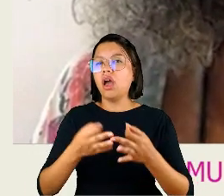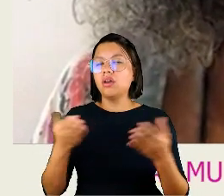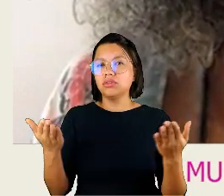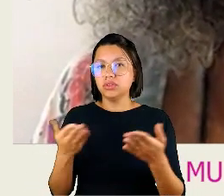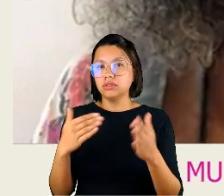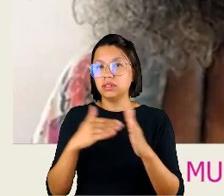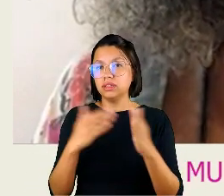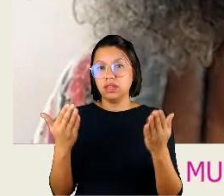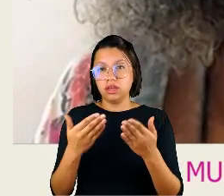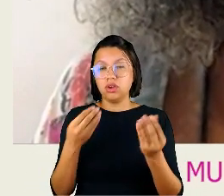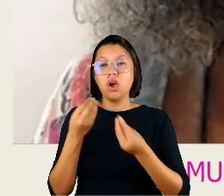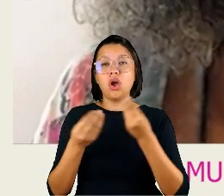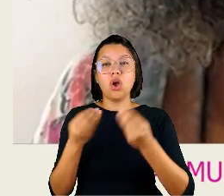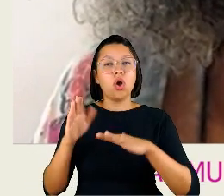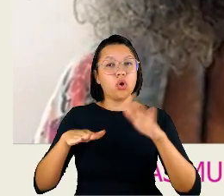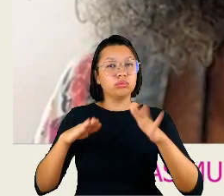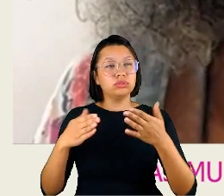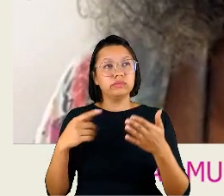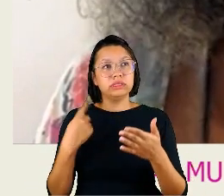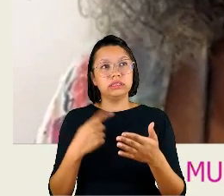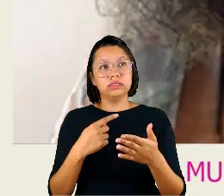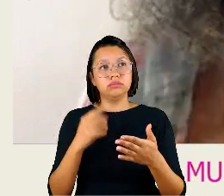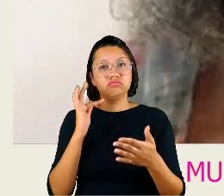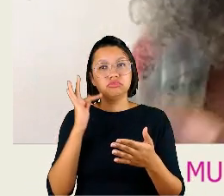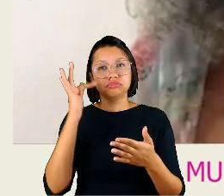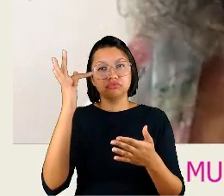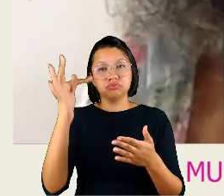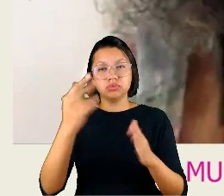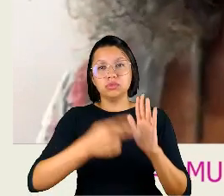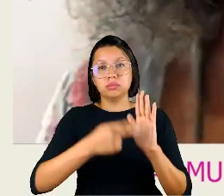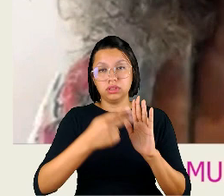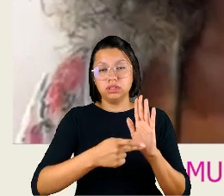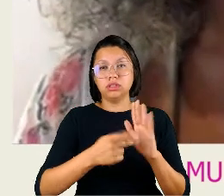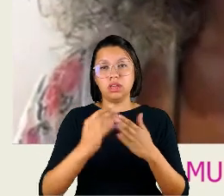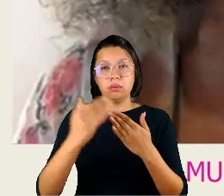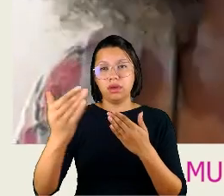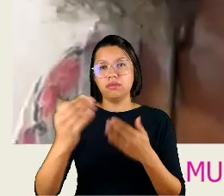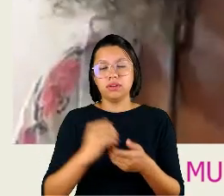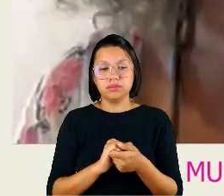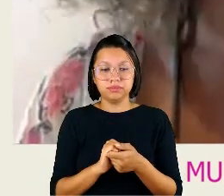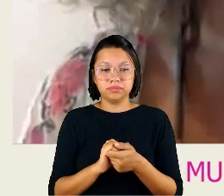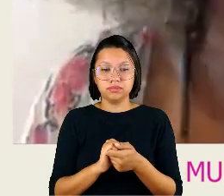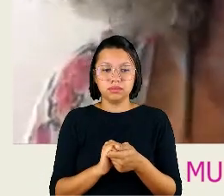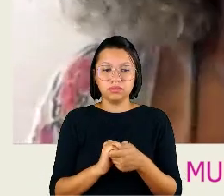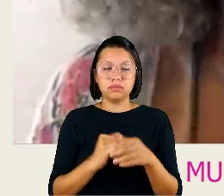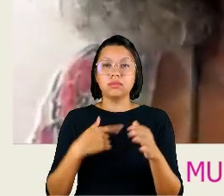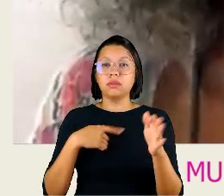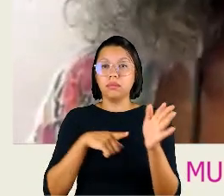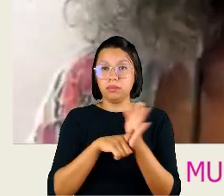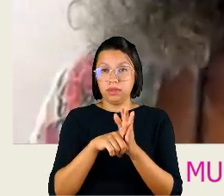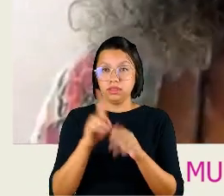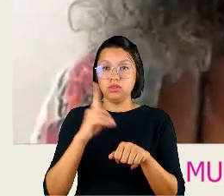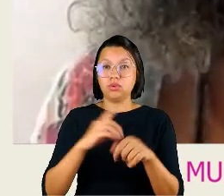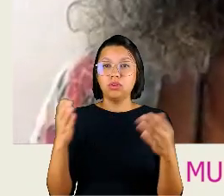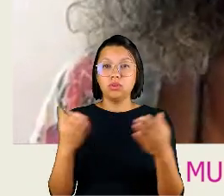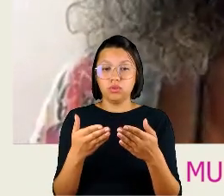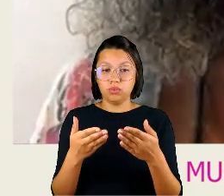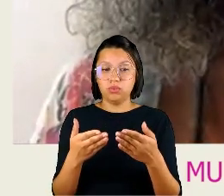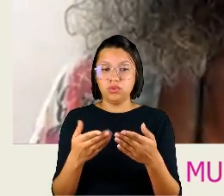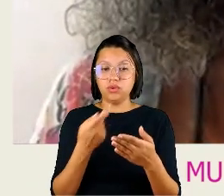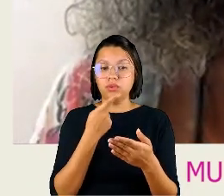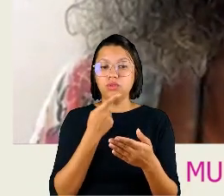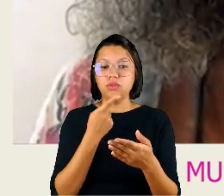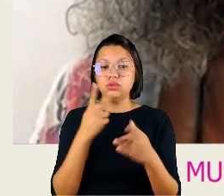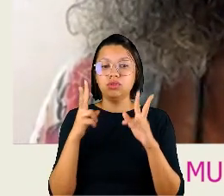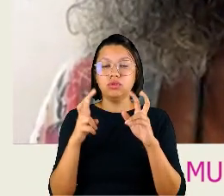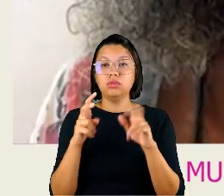nisso até agora e como talvez a gente possa projetar isso um pouco para frente. A minha pesquisa de doutorado hoje, ela lida com